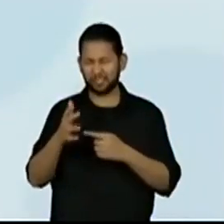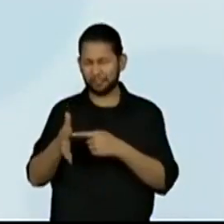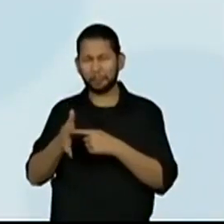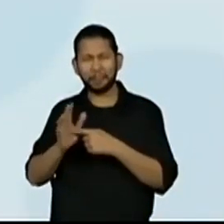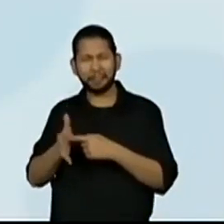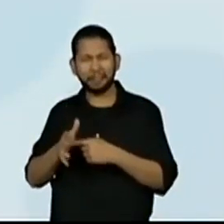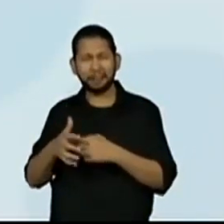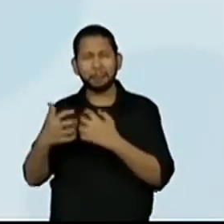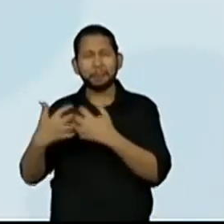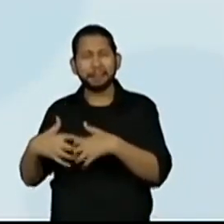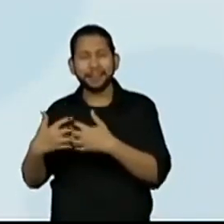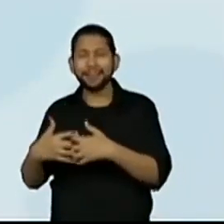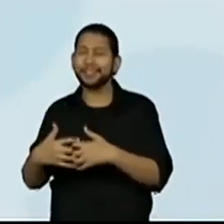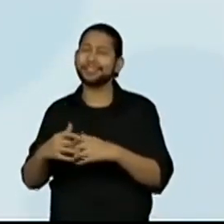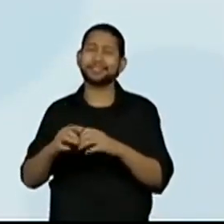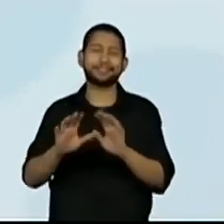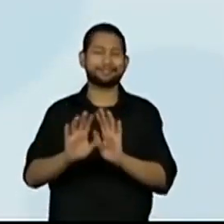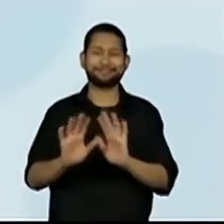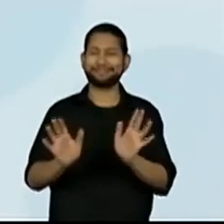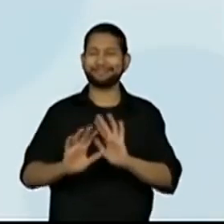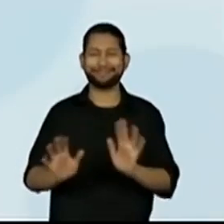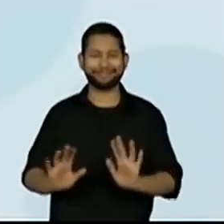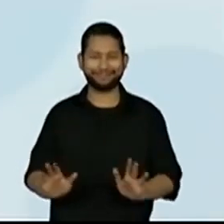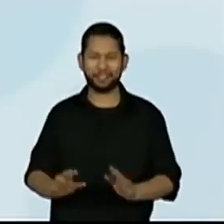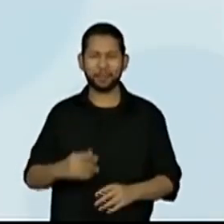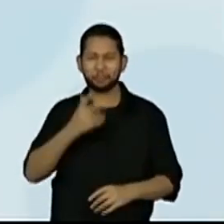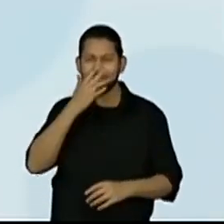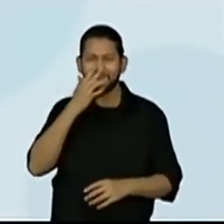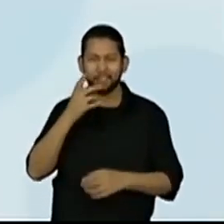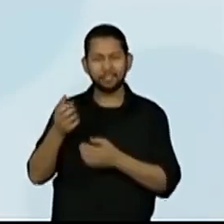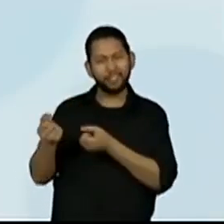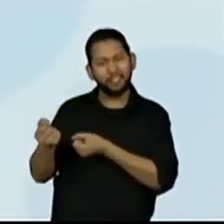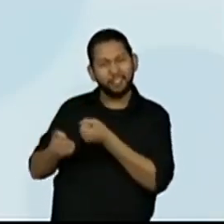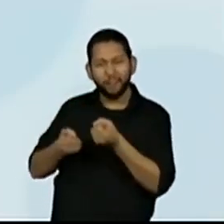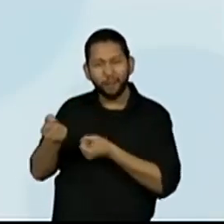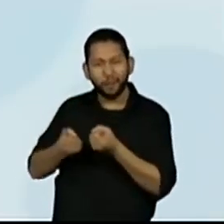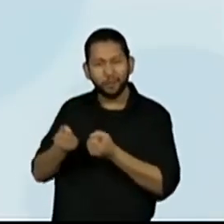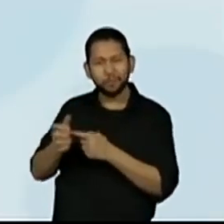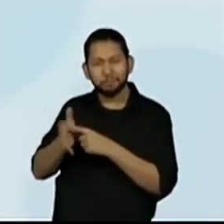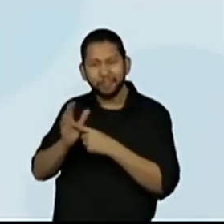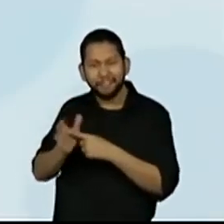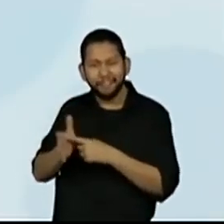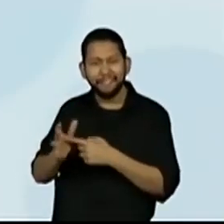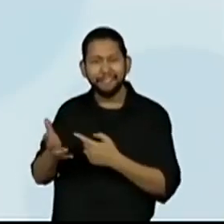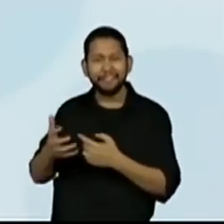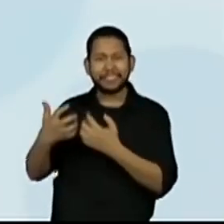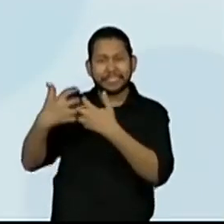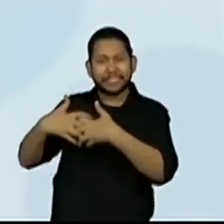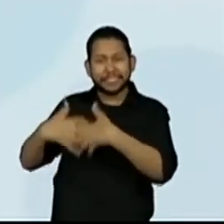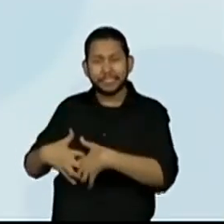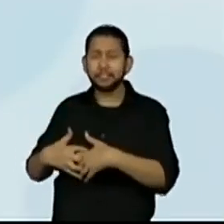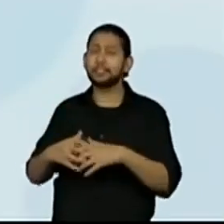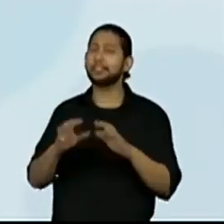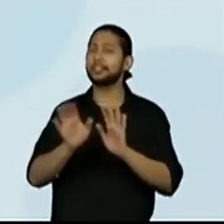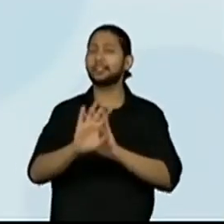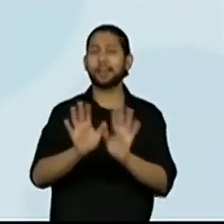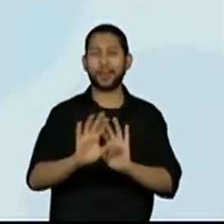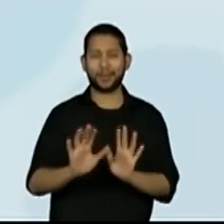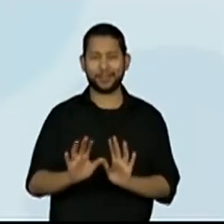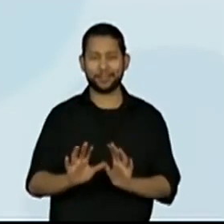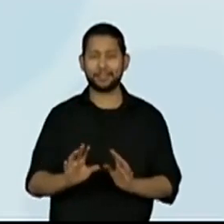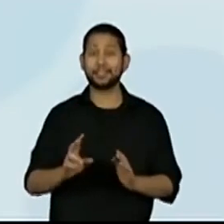leitura mecânica. Como assim o universo da leitura tão fruitivo, falar de mecanicidade?